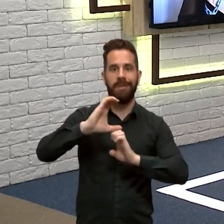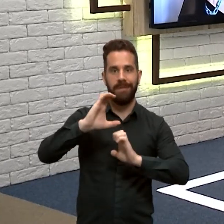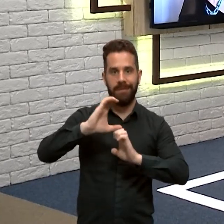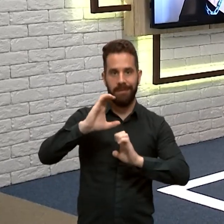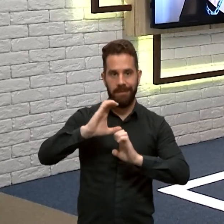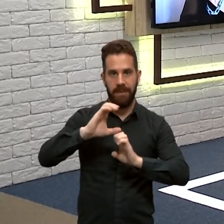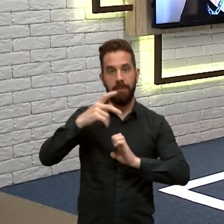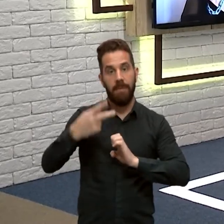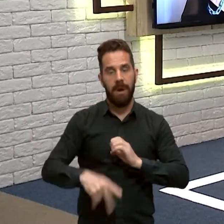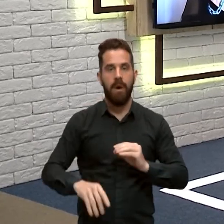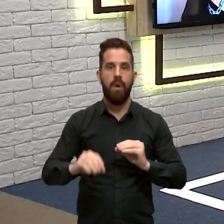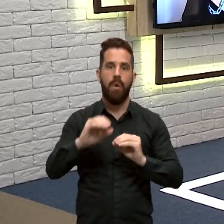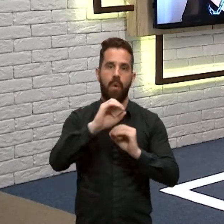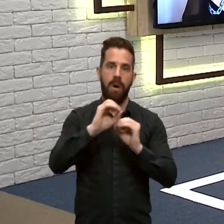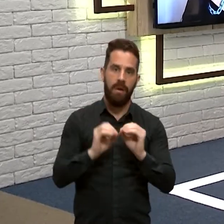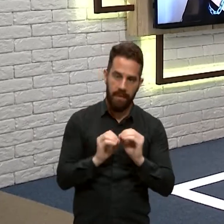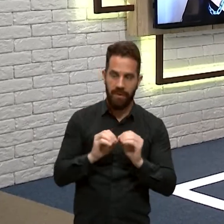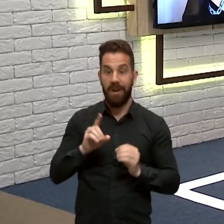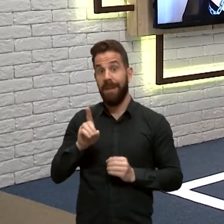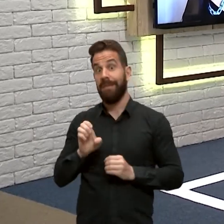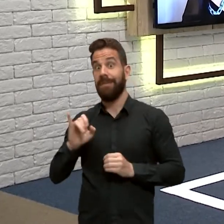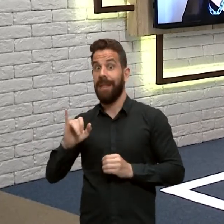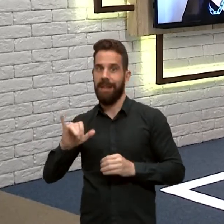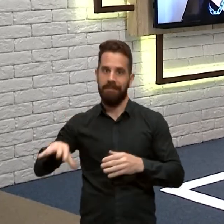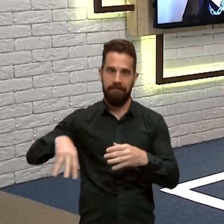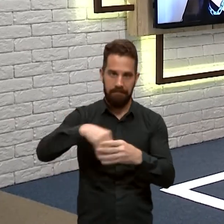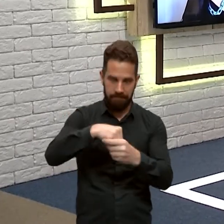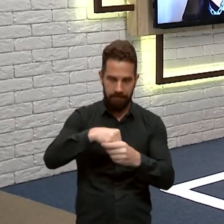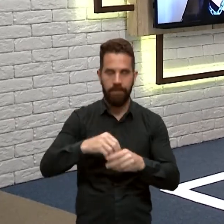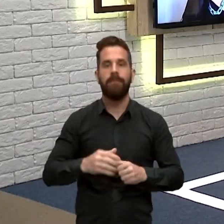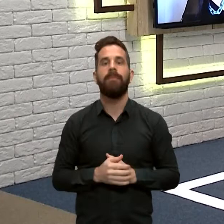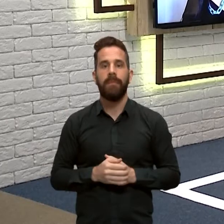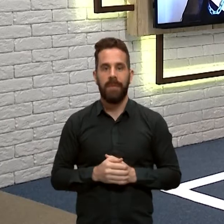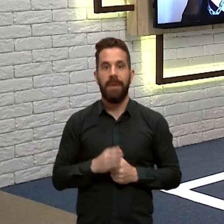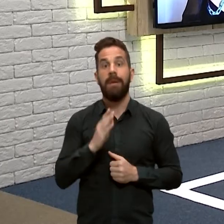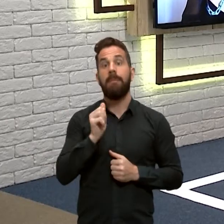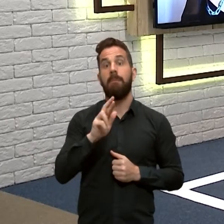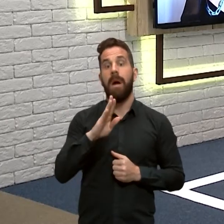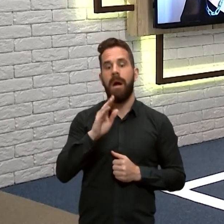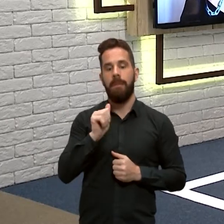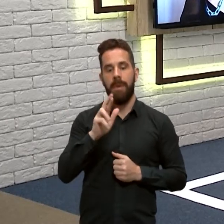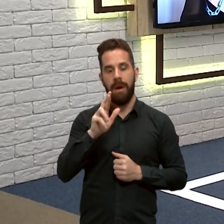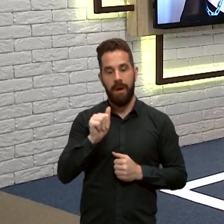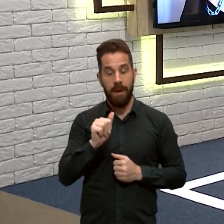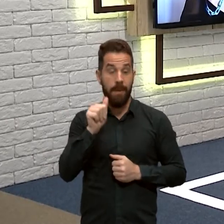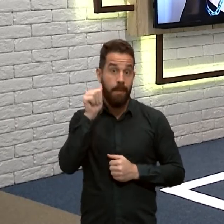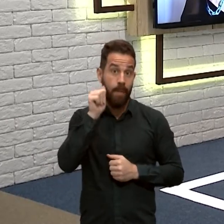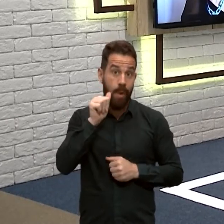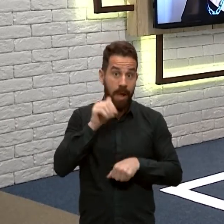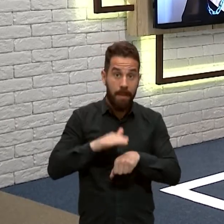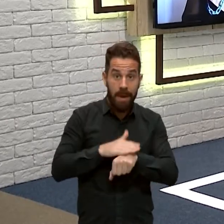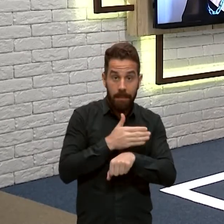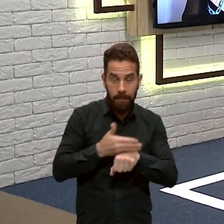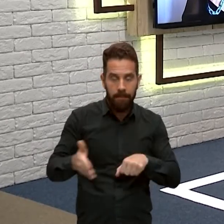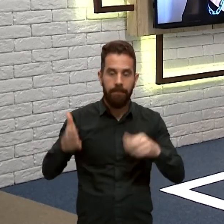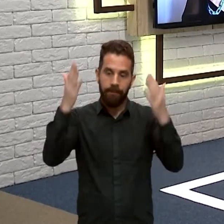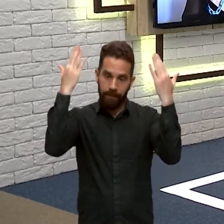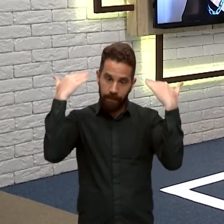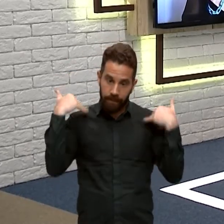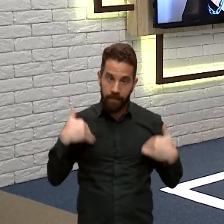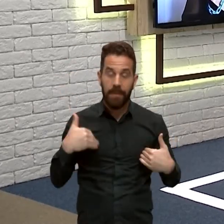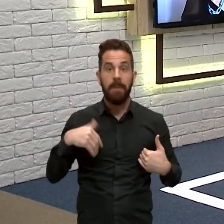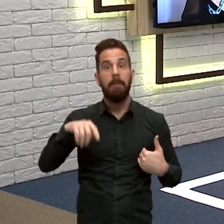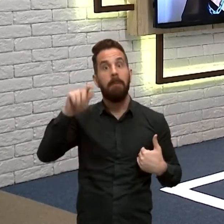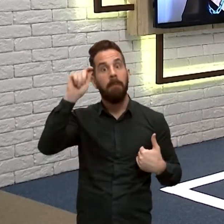da UFG, o DEI do CEPAI. A Bárbara se identifica como uma mulher de pele clara, com cabelos pretos e